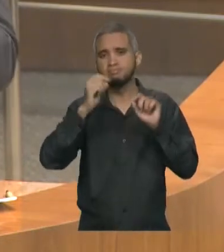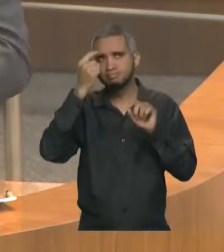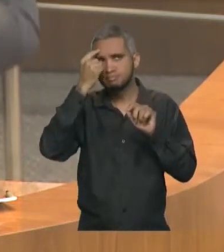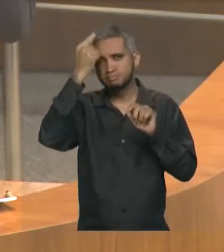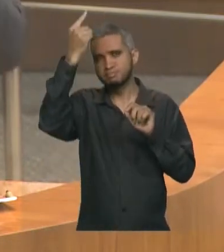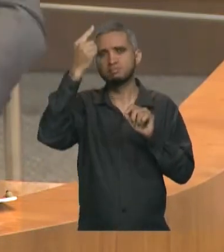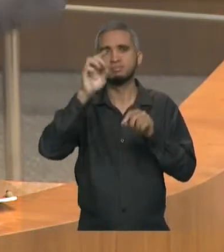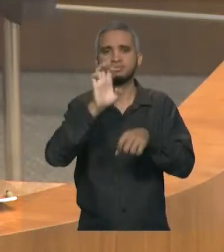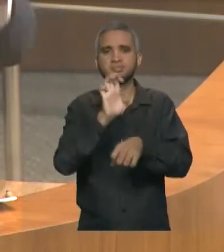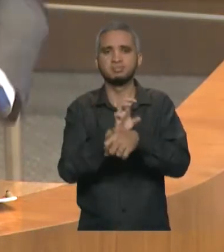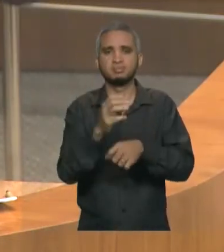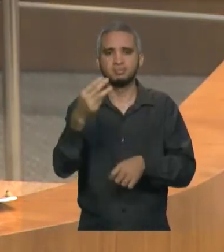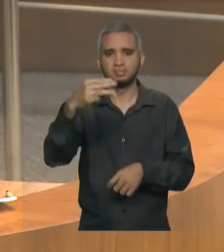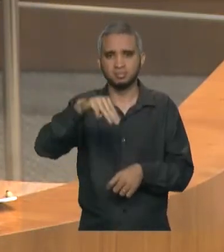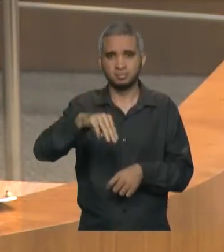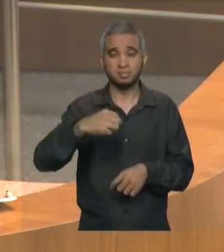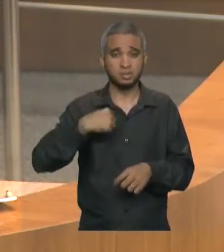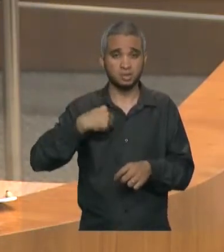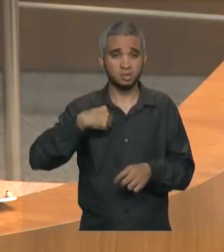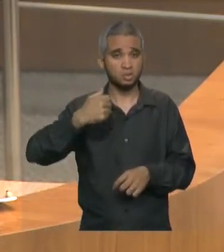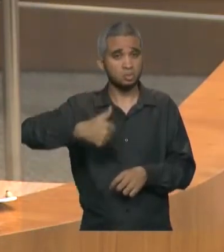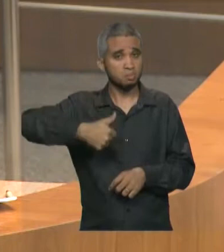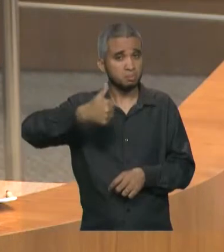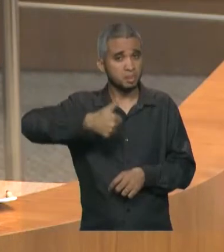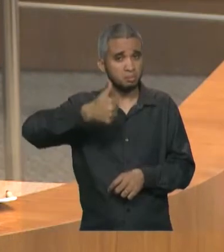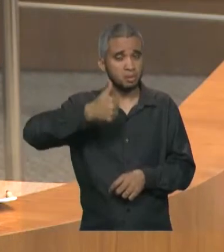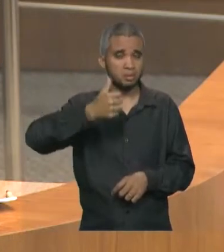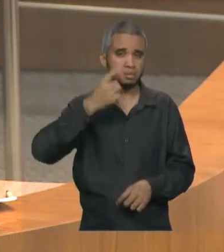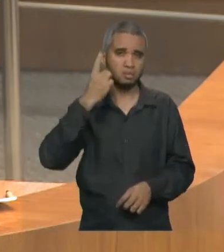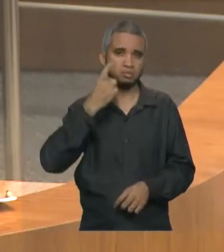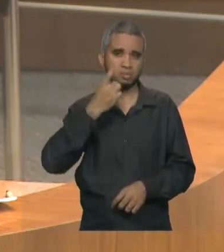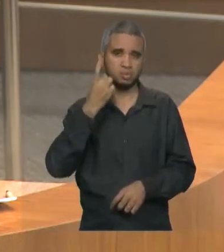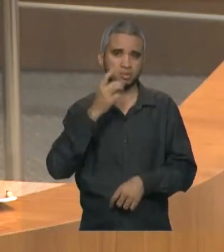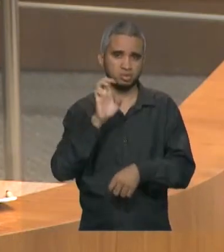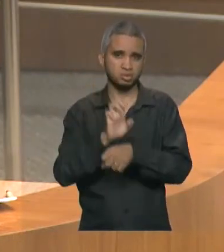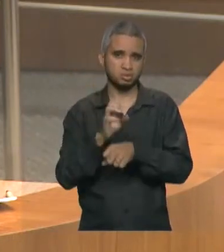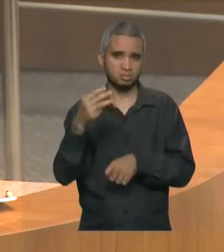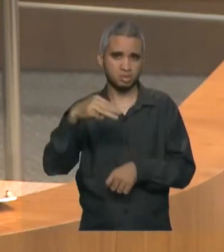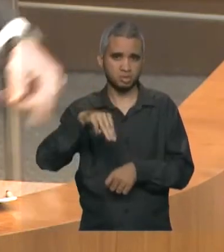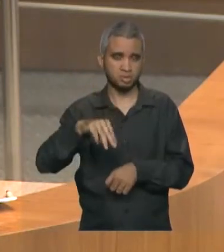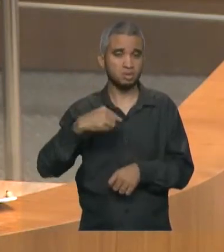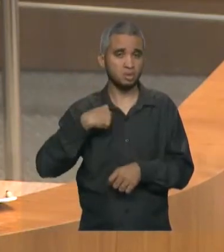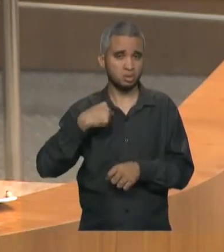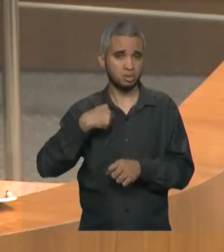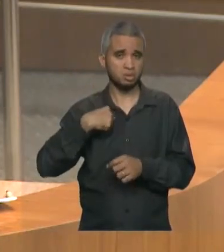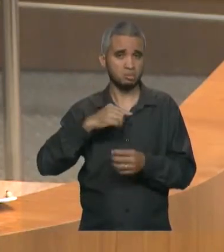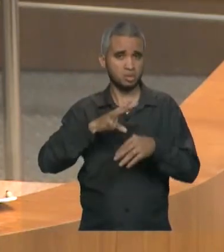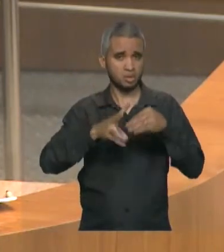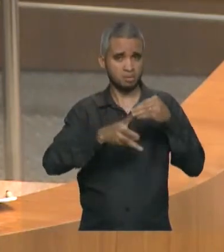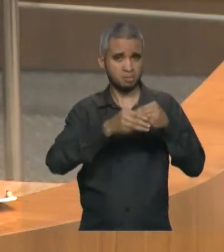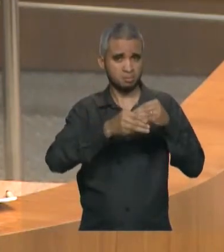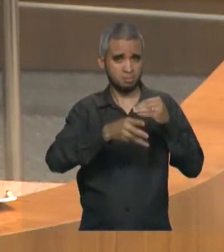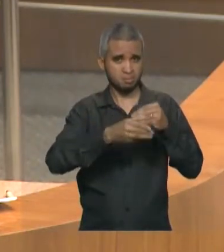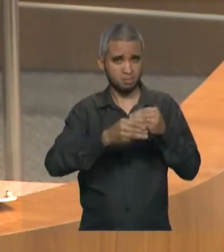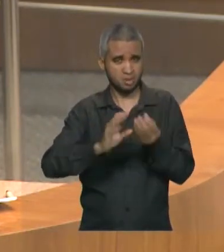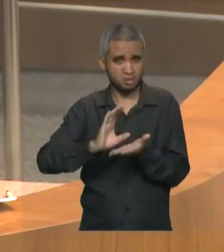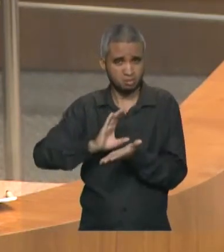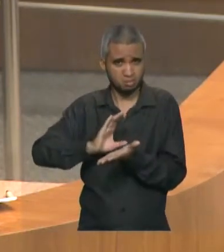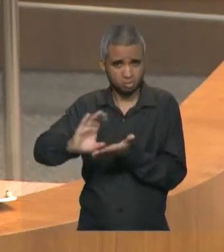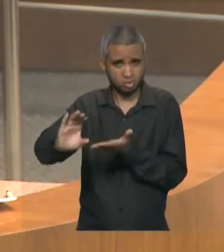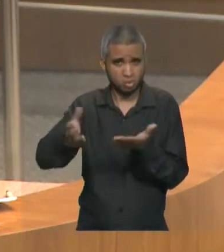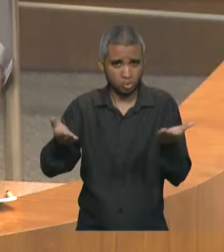primeiro deputado estadual, federal, o primeiro político que coloquei as minhas emendas parlamentares, as emendas que nós vamos votar